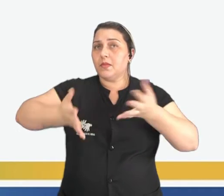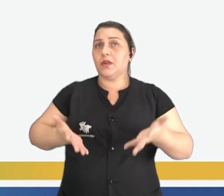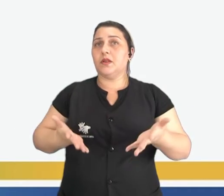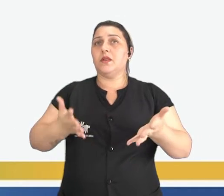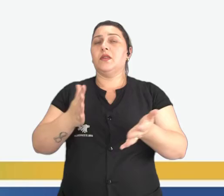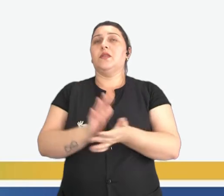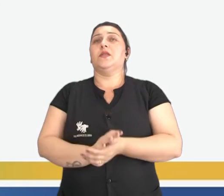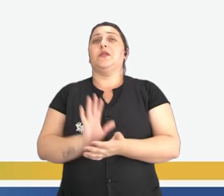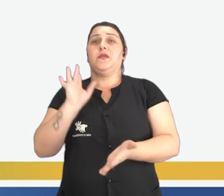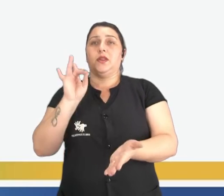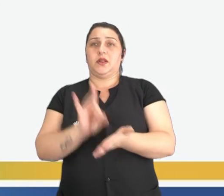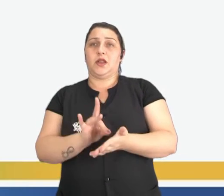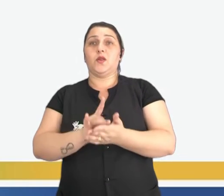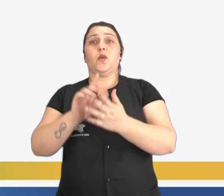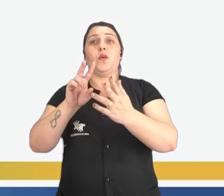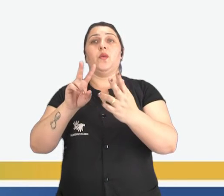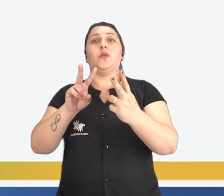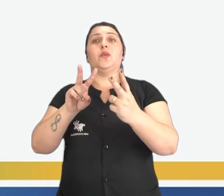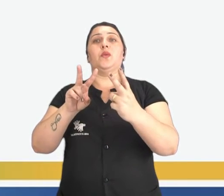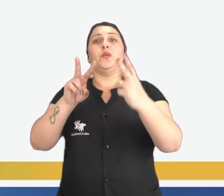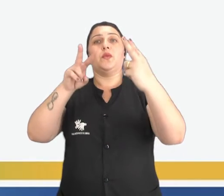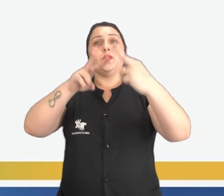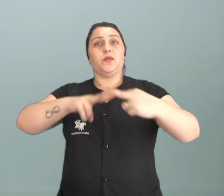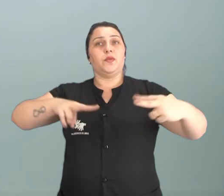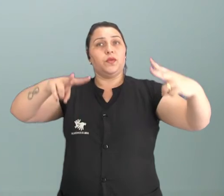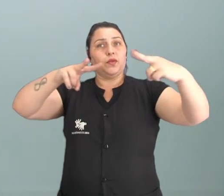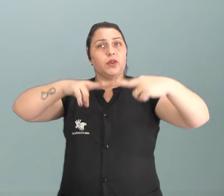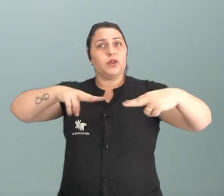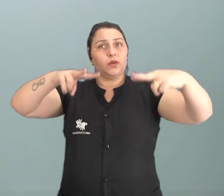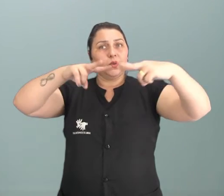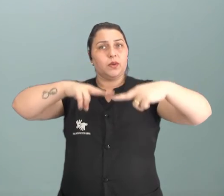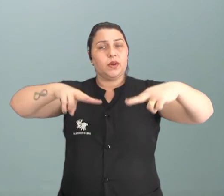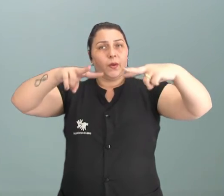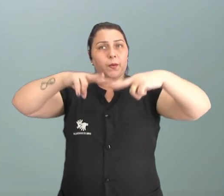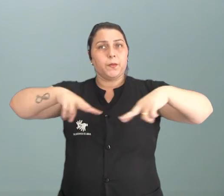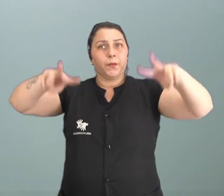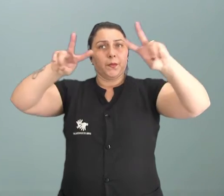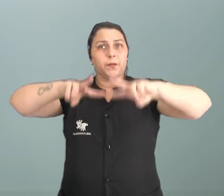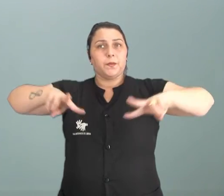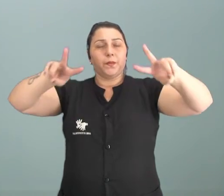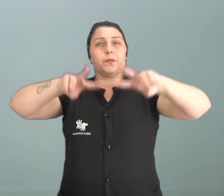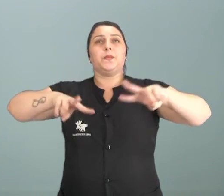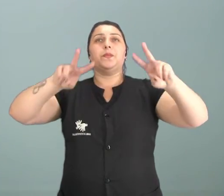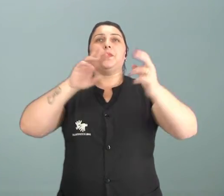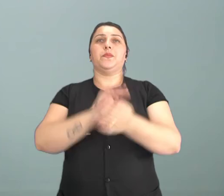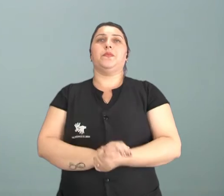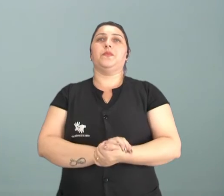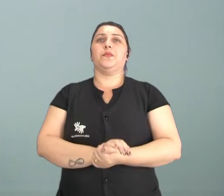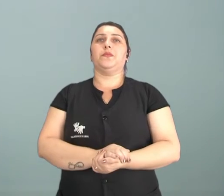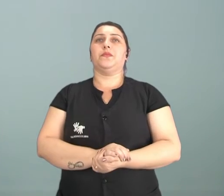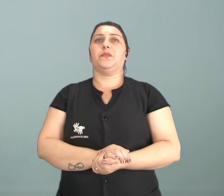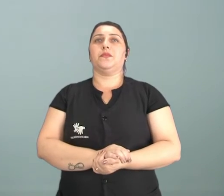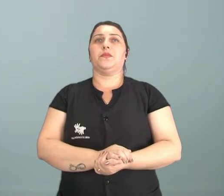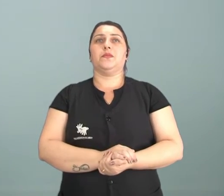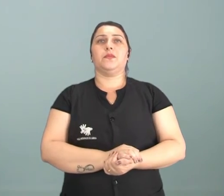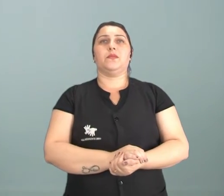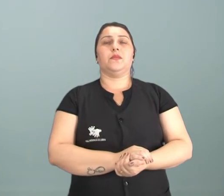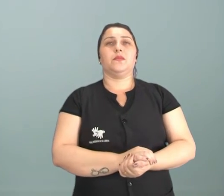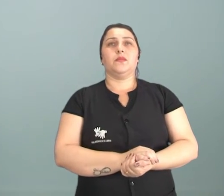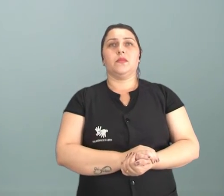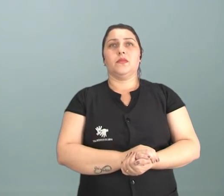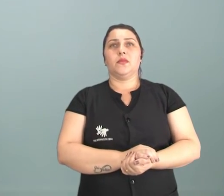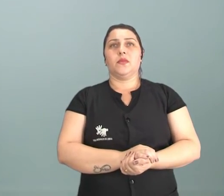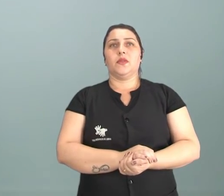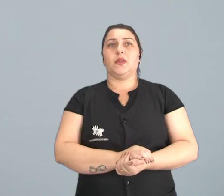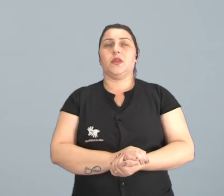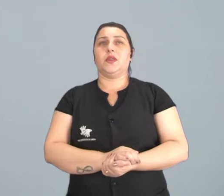maneira real ou virtual. Então, só um pouquinho para me explicar para vocês. Aí falou sobre o bullying e o cyberbullying, né? Quando eu